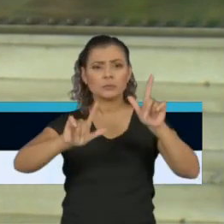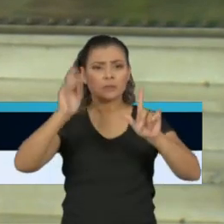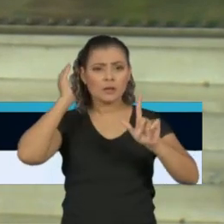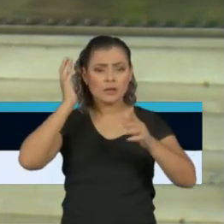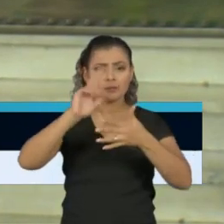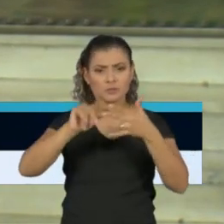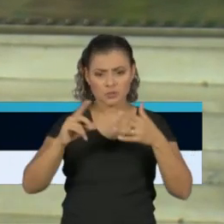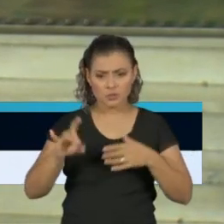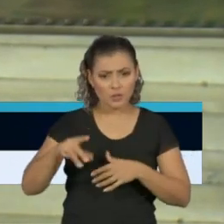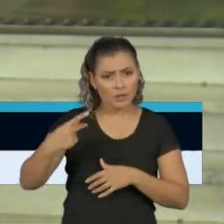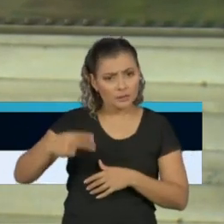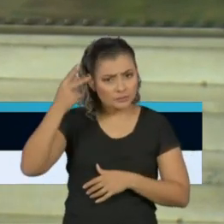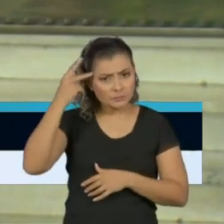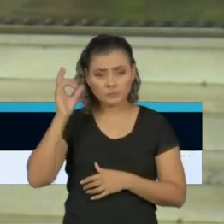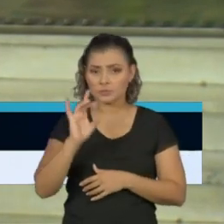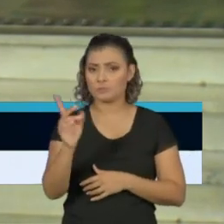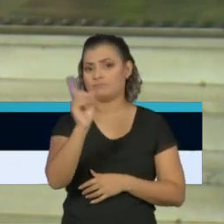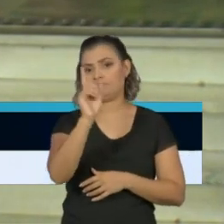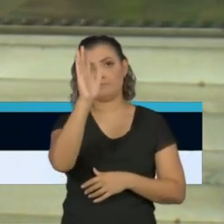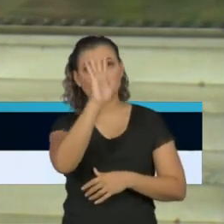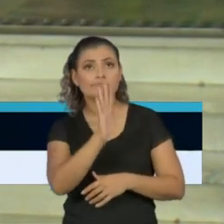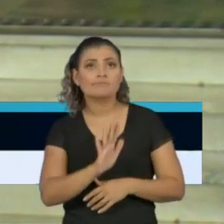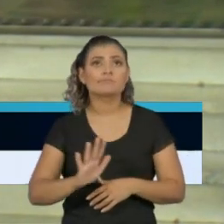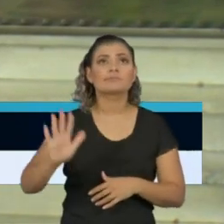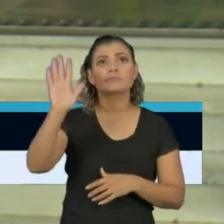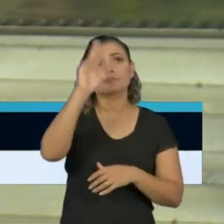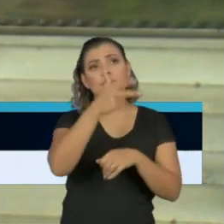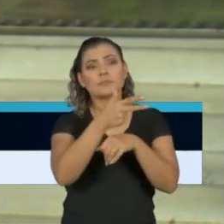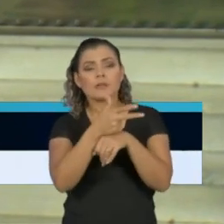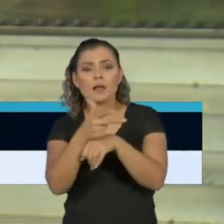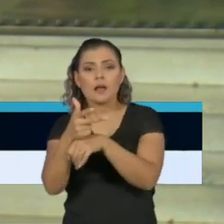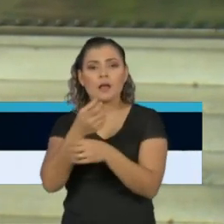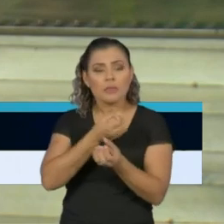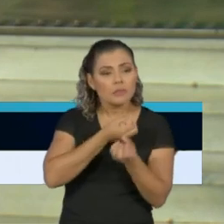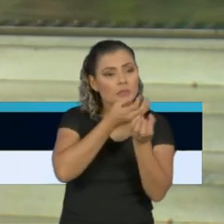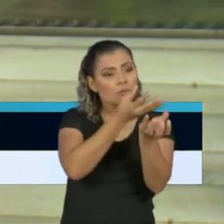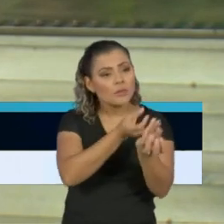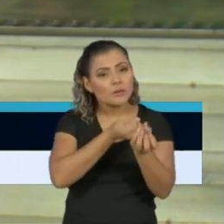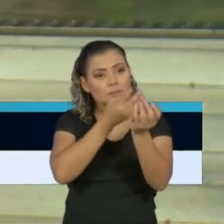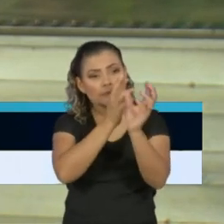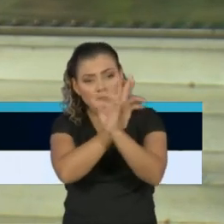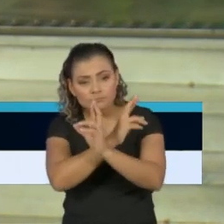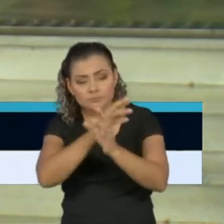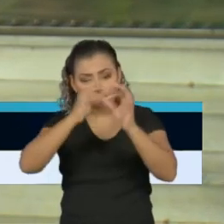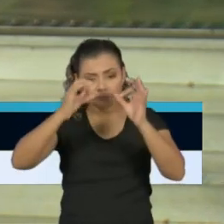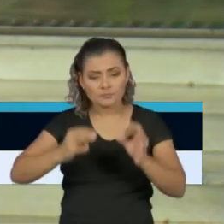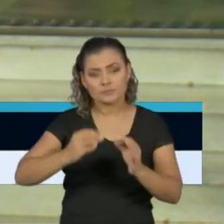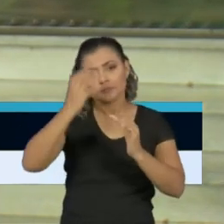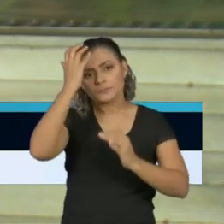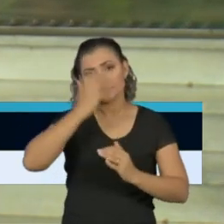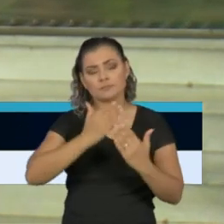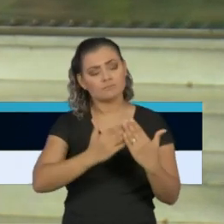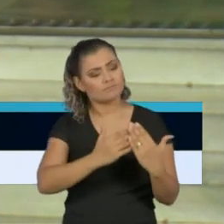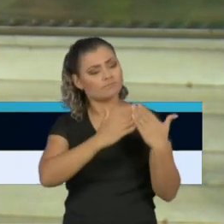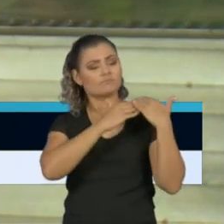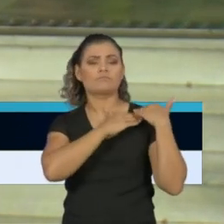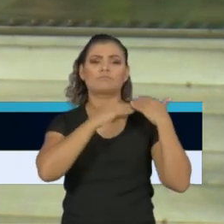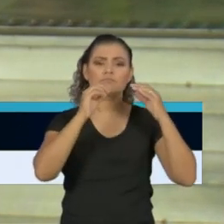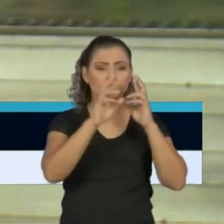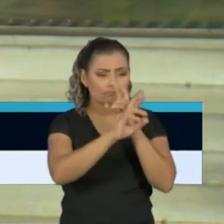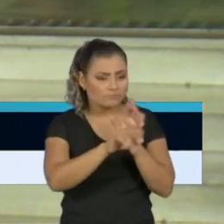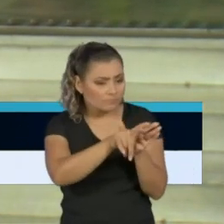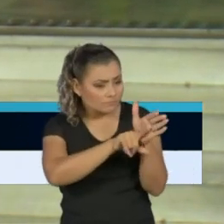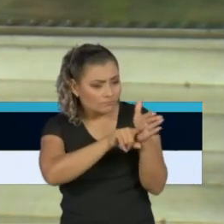apenas aqui em São Paulo, mas em todo o país, na informação séria, criteriosa,